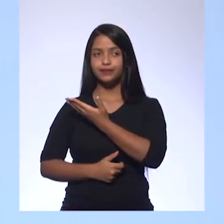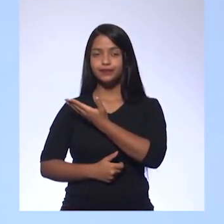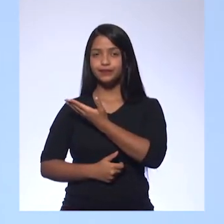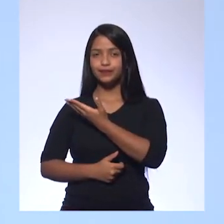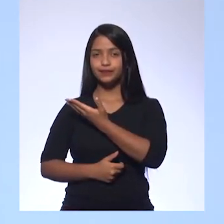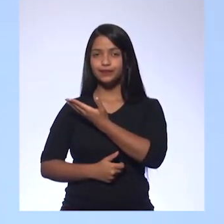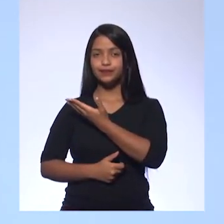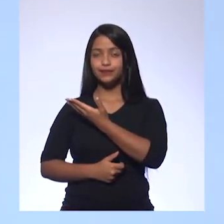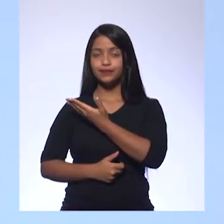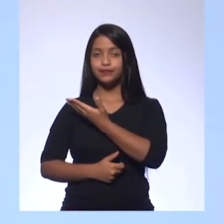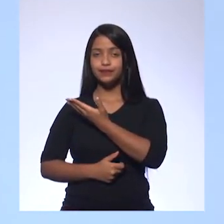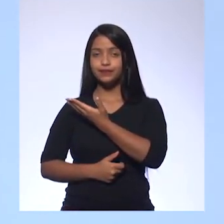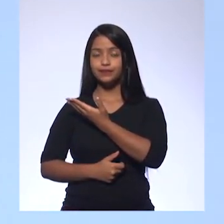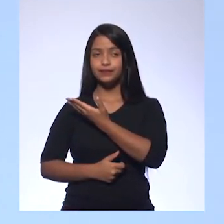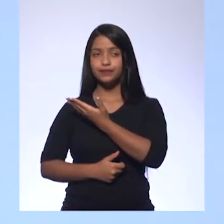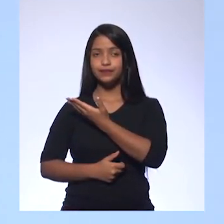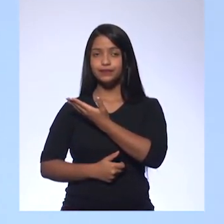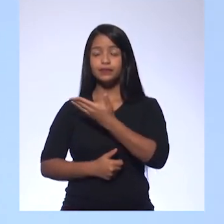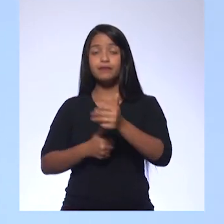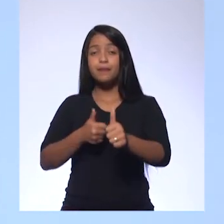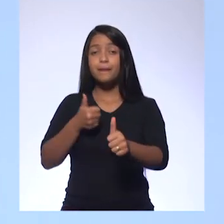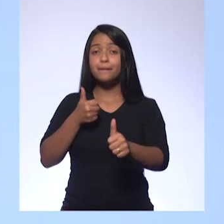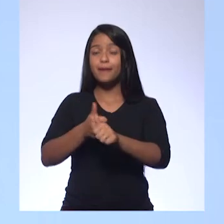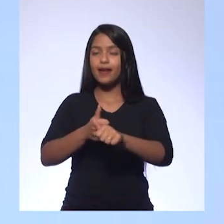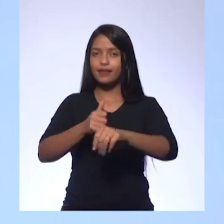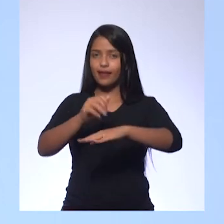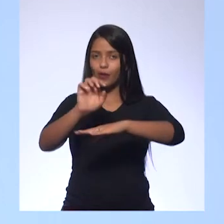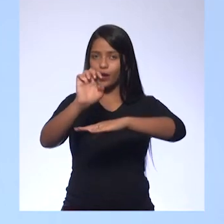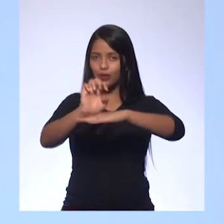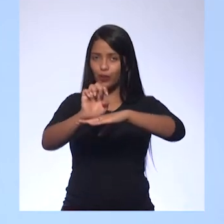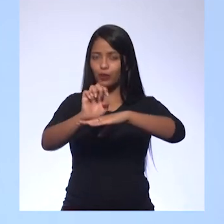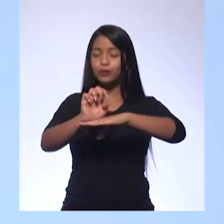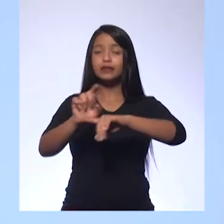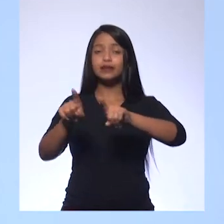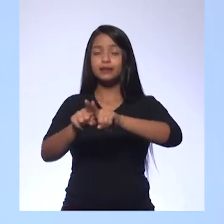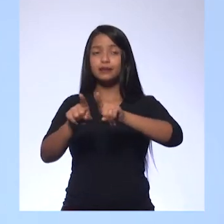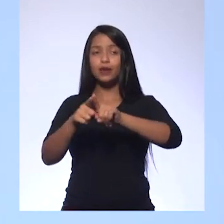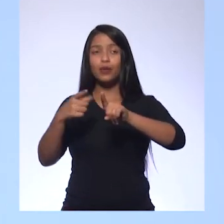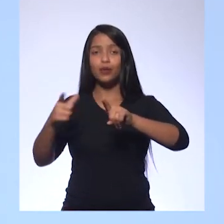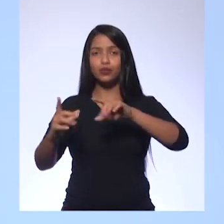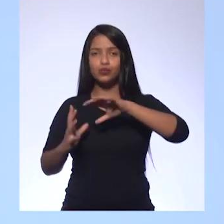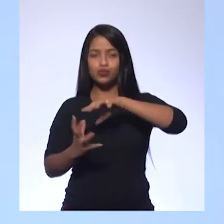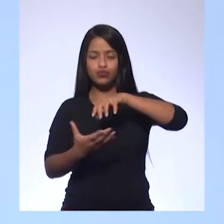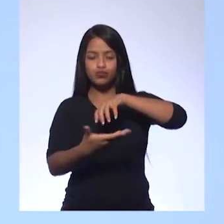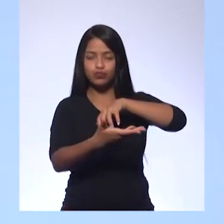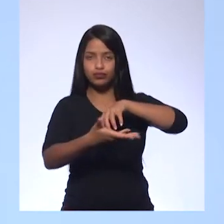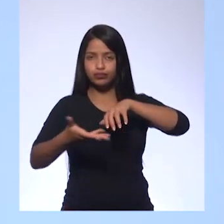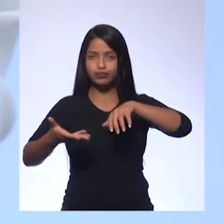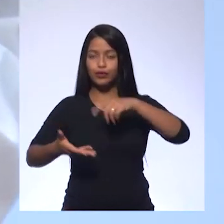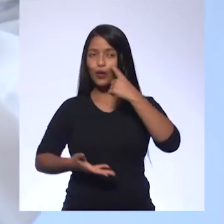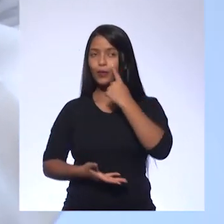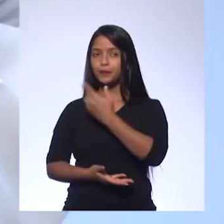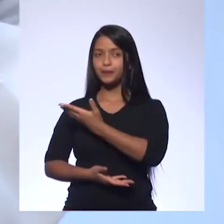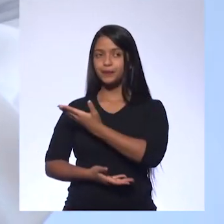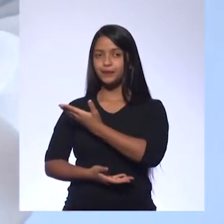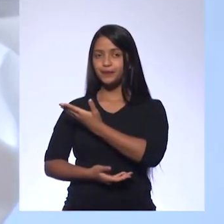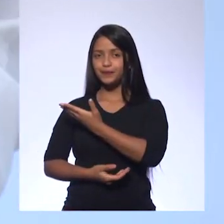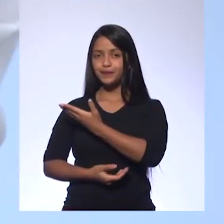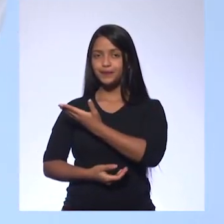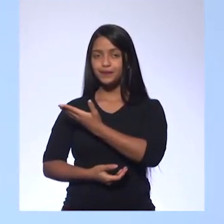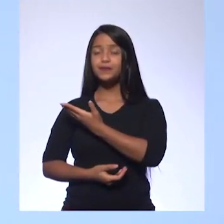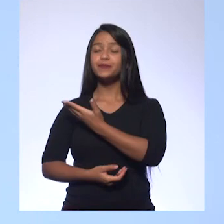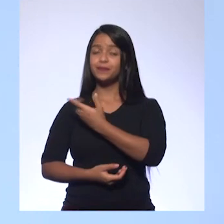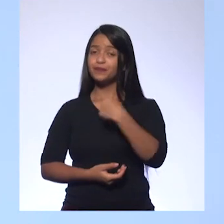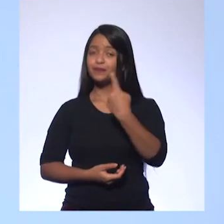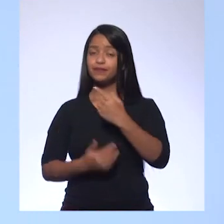nessa área tropical, né, entre aqui o Equador e o Trópico de Capricórnio, que deve estar passando por aqui. Tá, deve estar passando mais ou menos. Até nesse